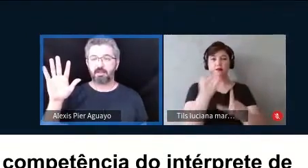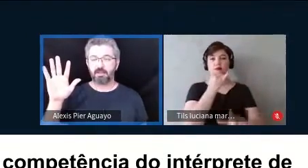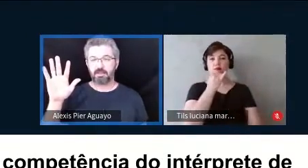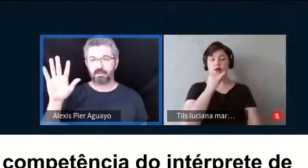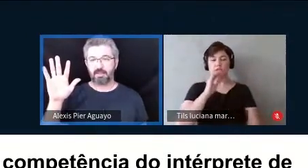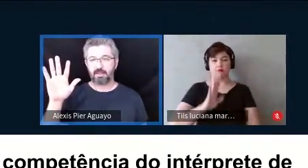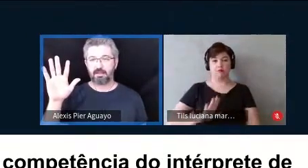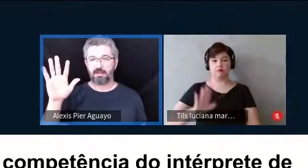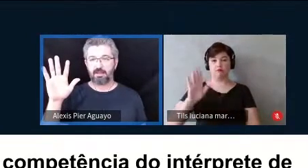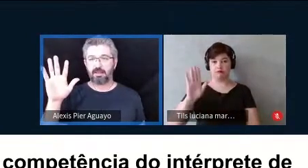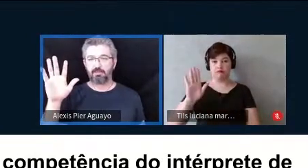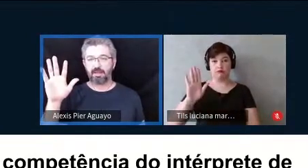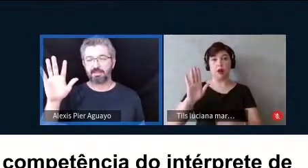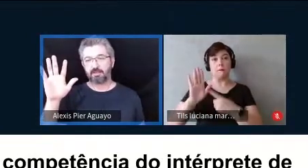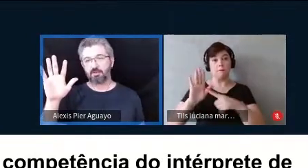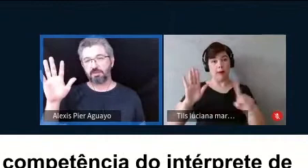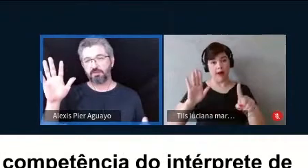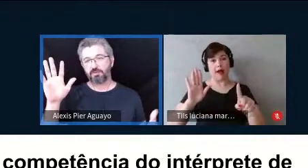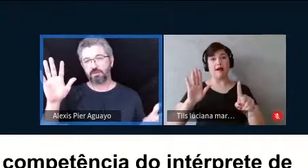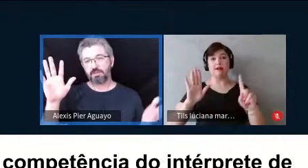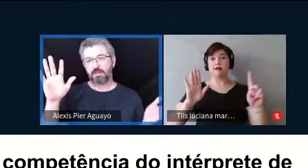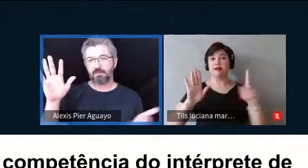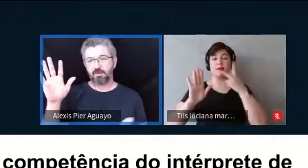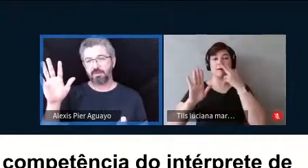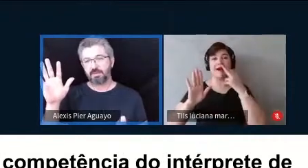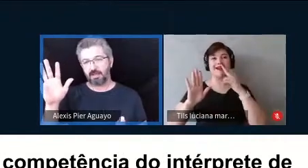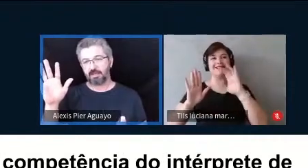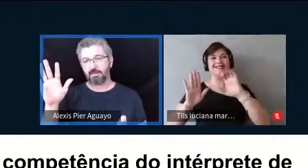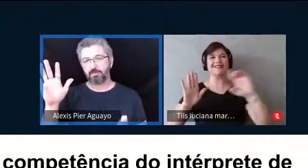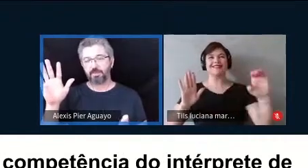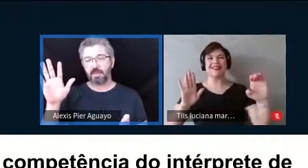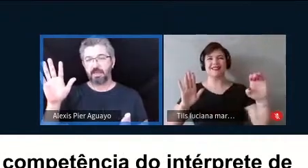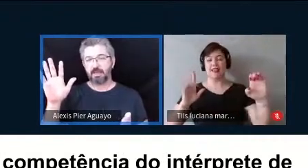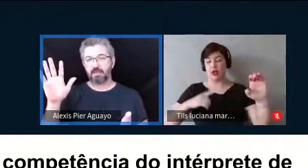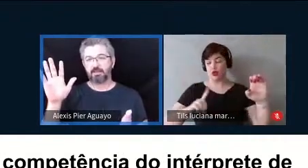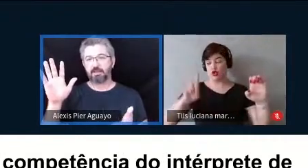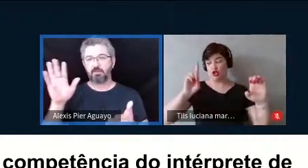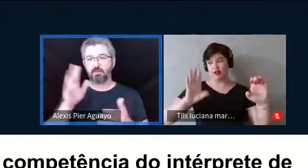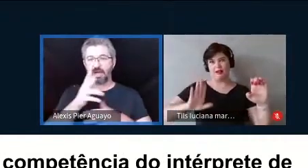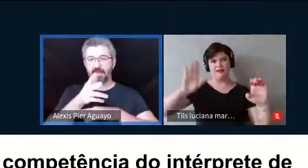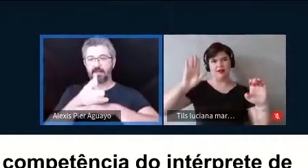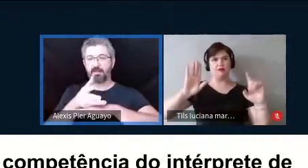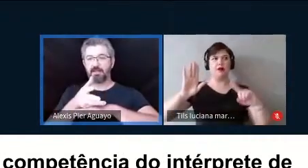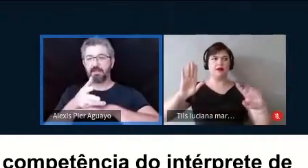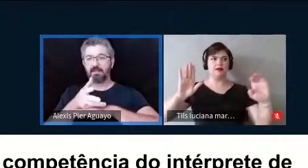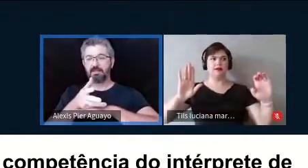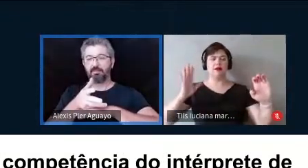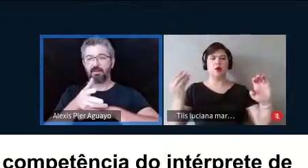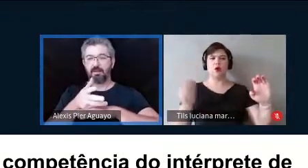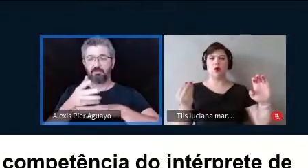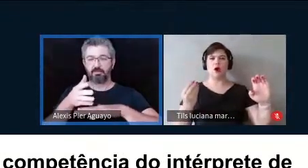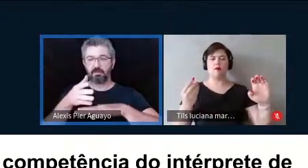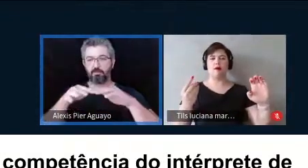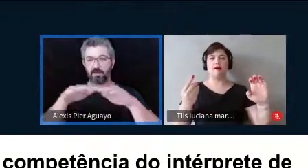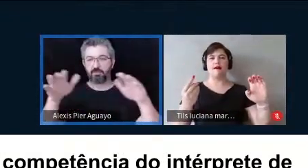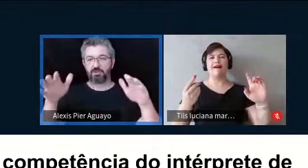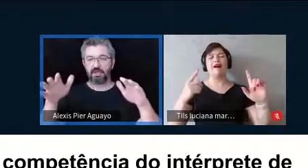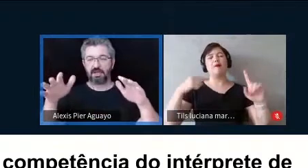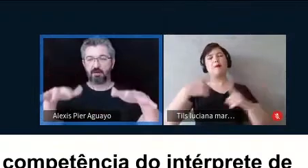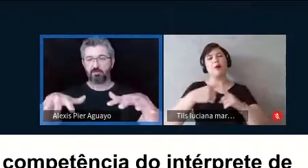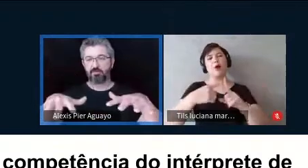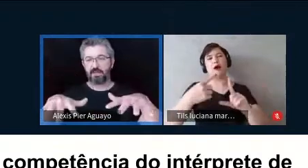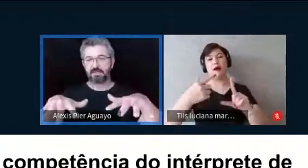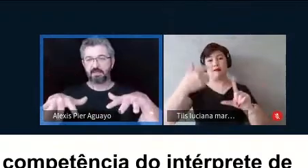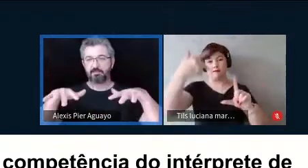mão direita e na tela ela está aparecendo como se fosse a mão esquerda. Então, a câmera da TV, em um